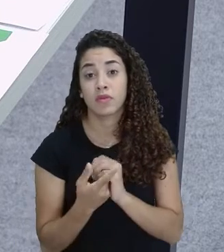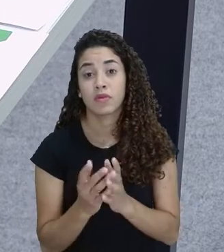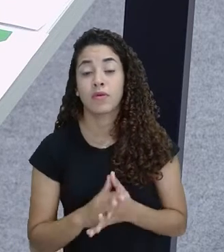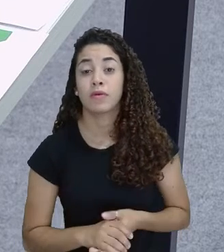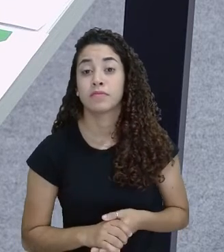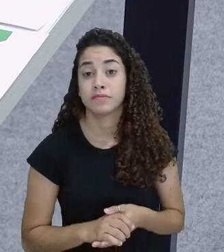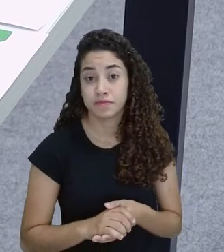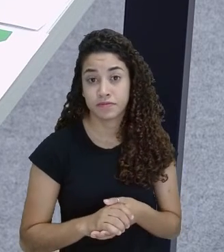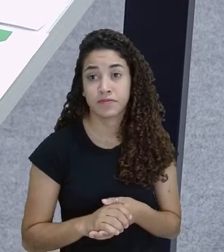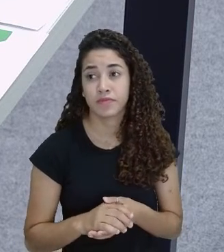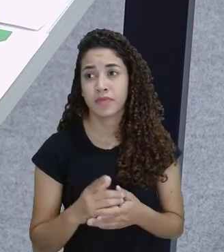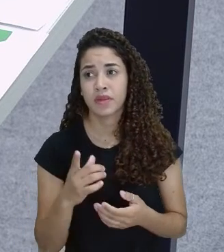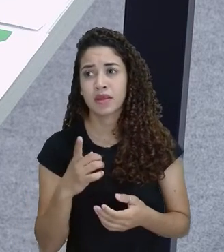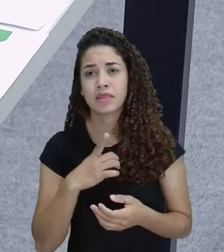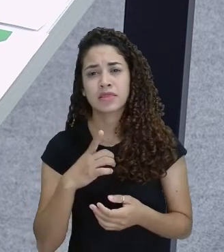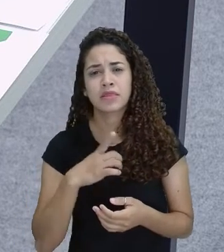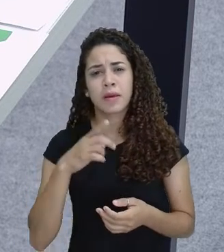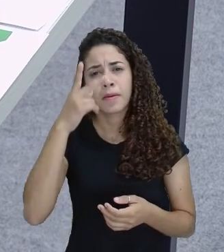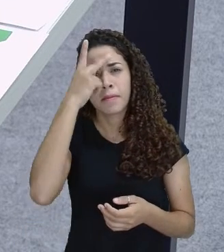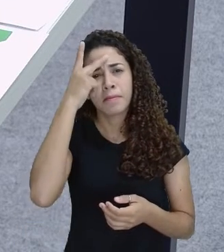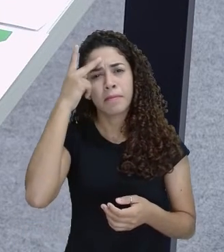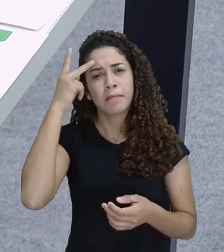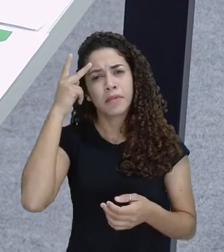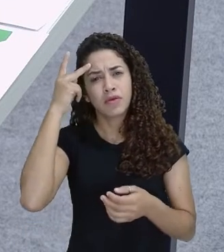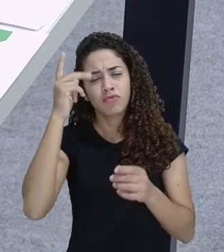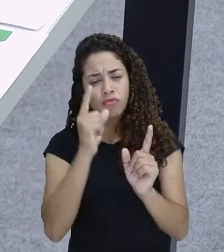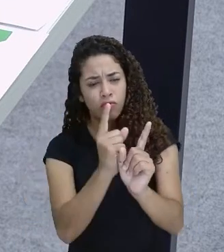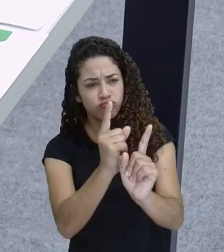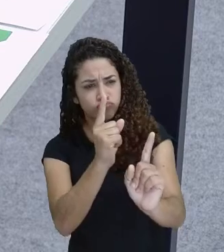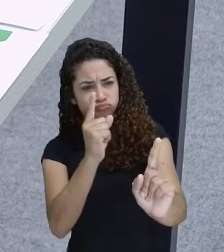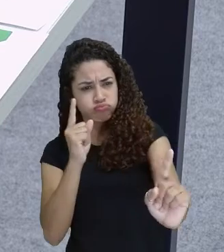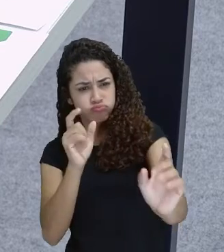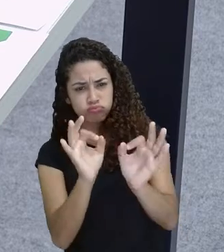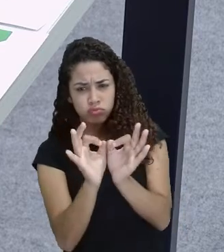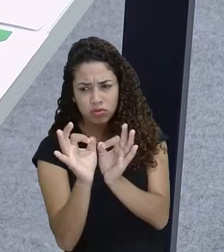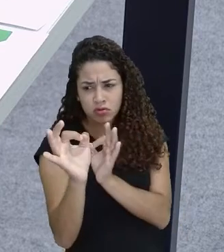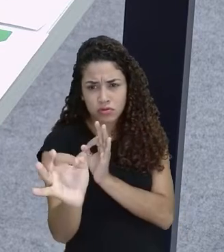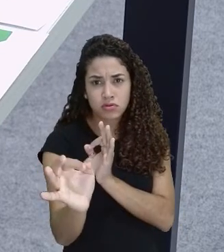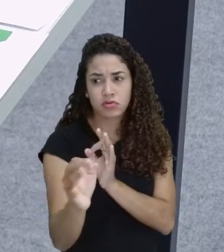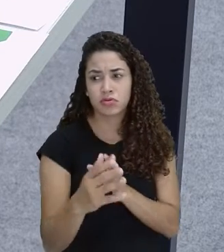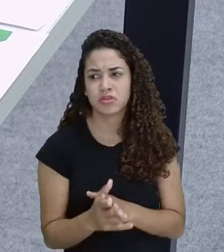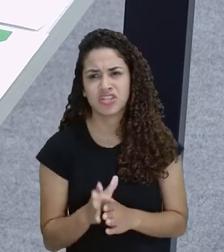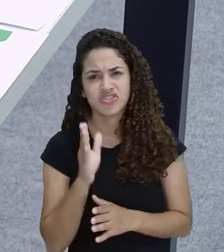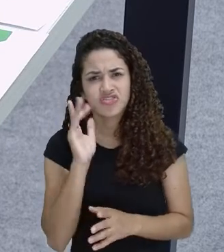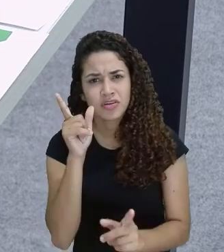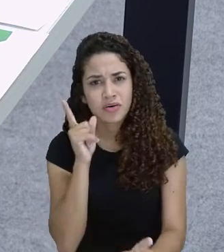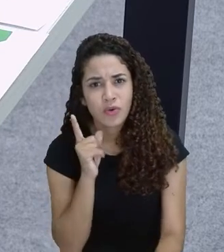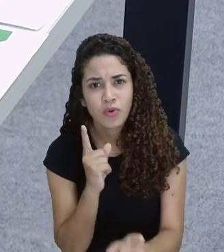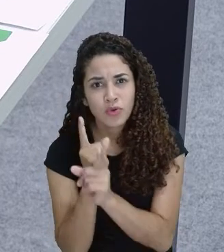Duas pessoas, 2 metros de distância. Será que já sabe aí? Ó, aqui, ó.